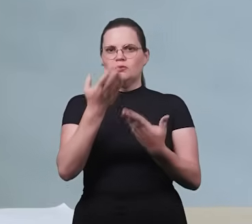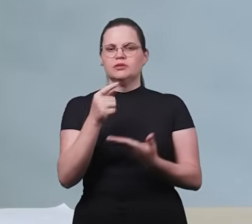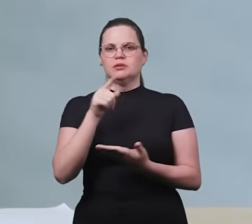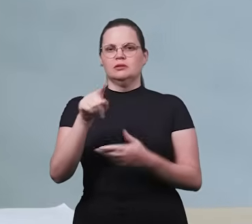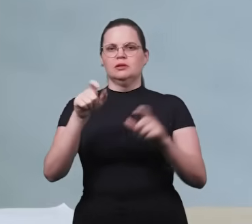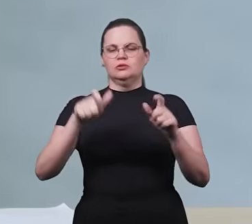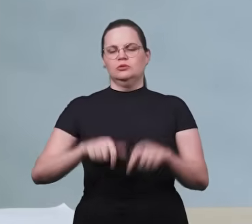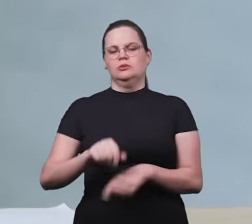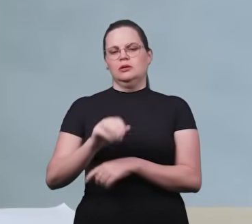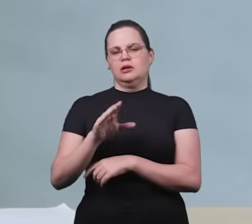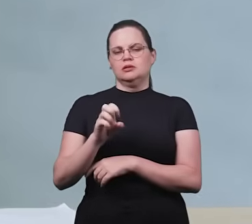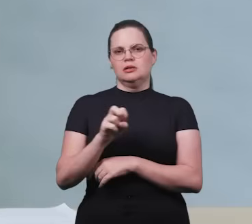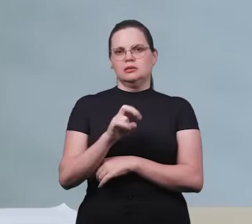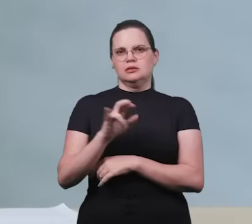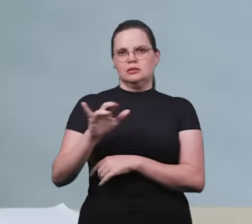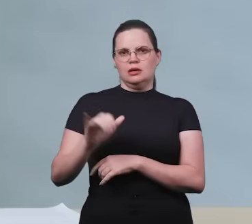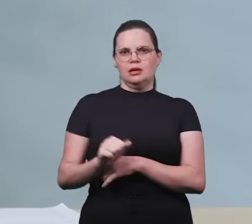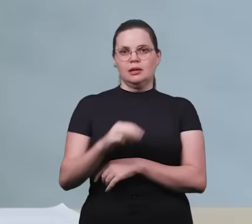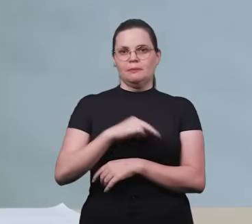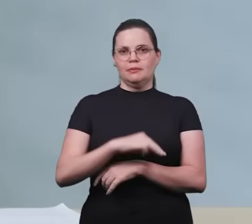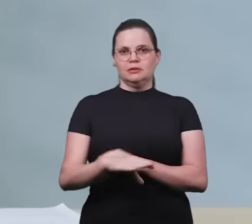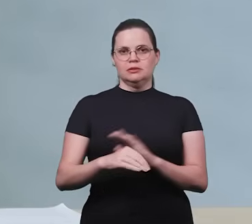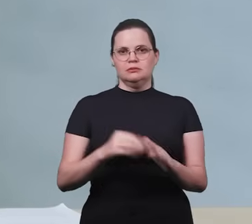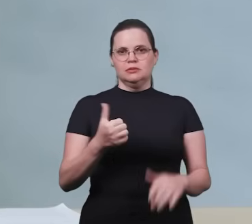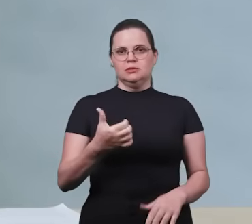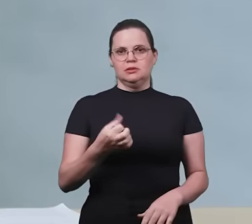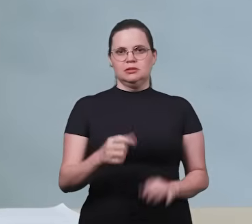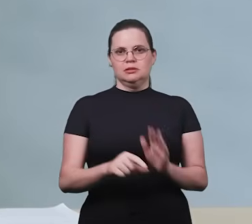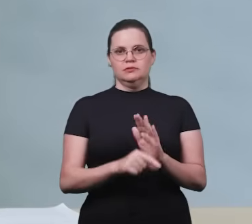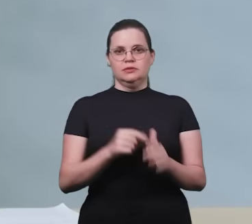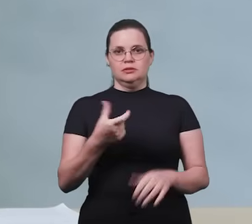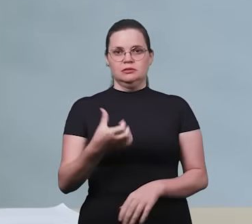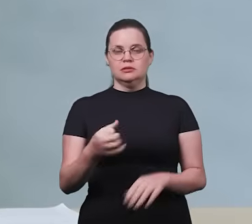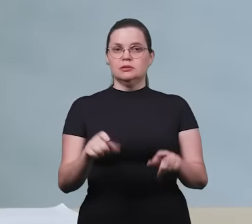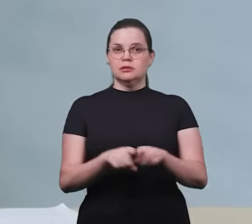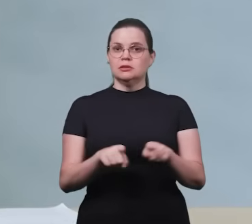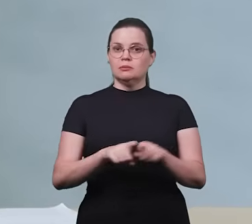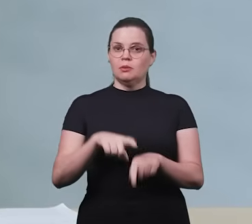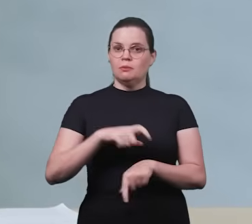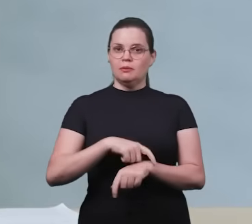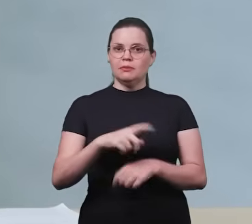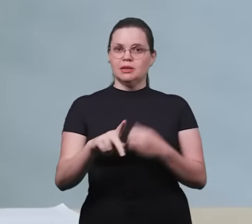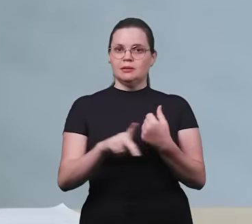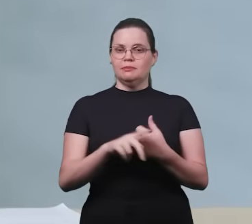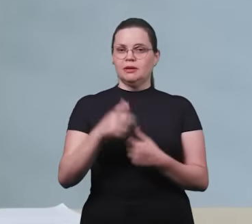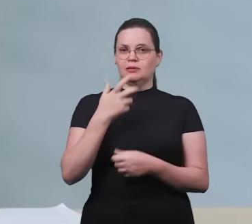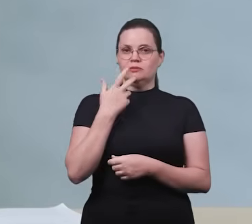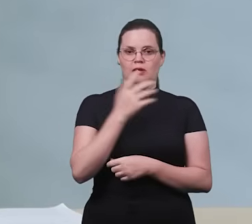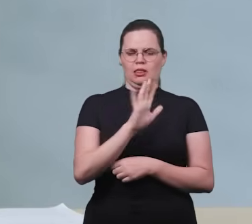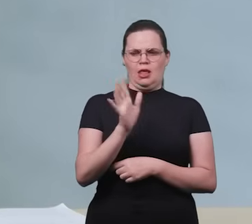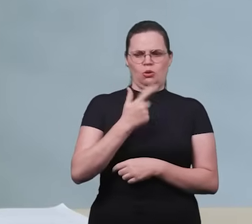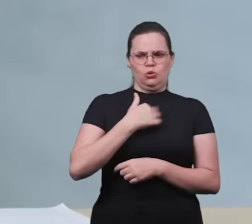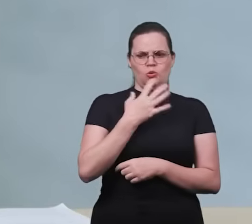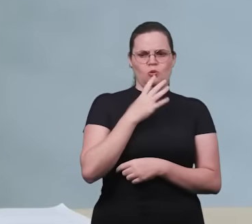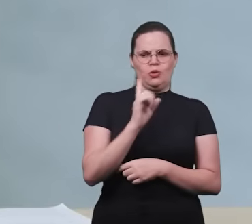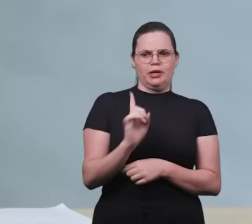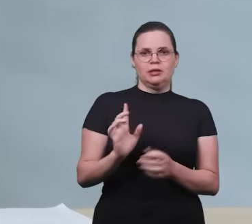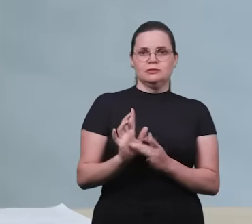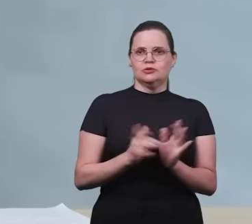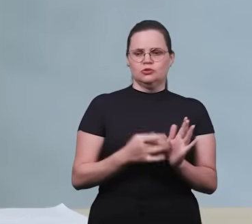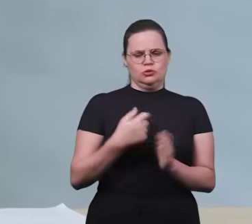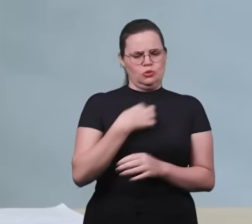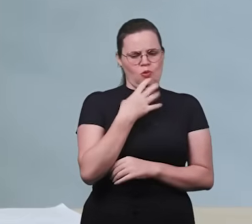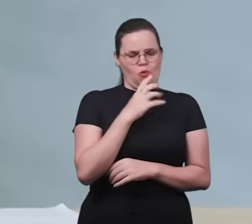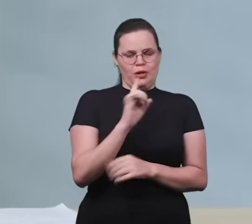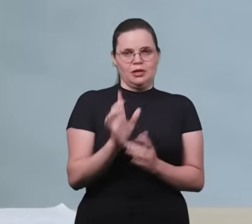importantíssimo, Mateus 16,16, né? Um momento em que Pedro até nega Jesus, que é um dos momentos marcantes na